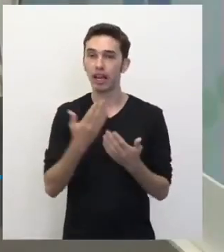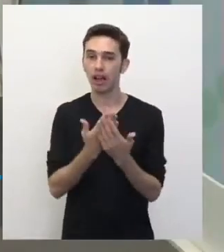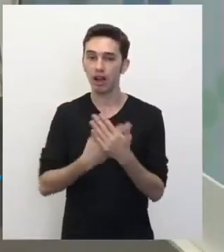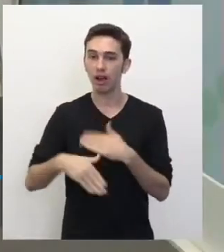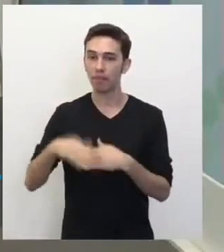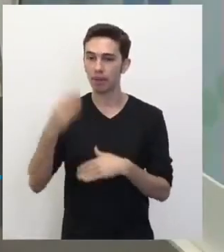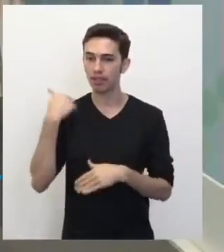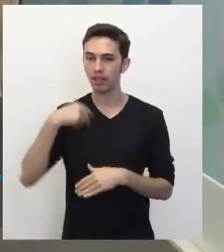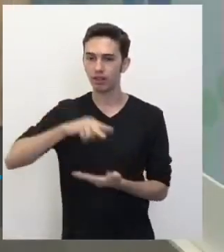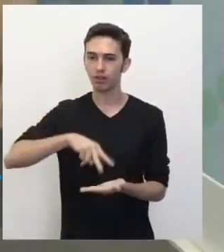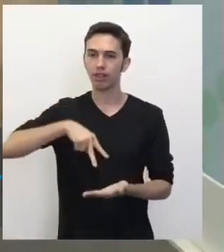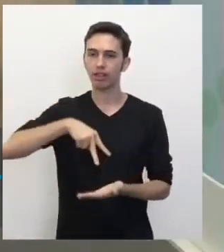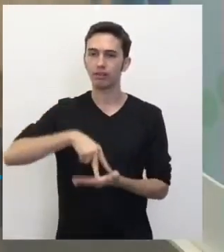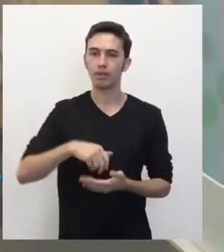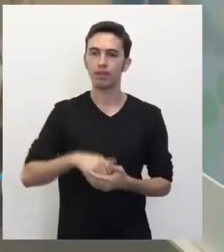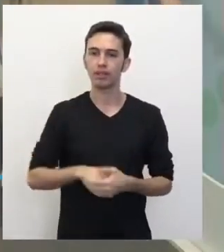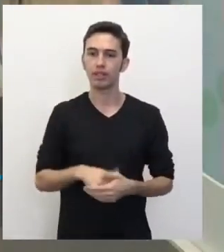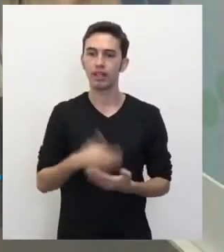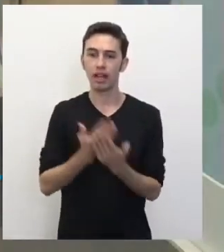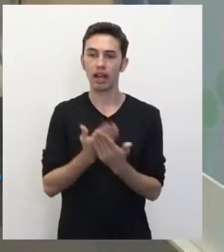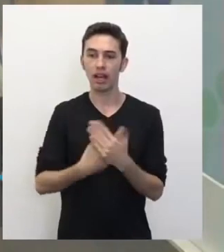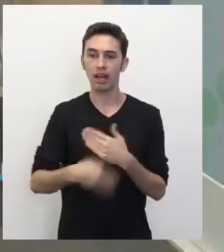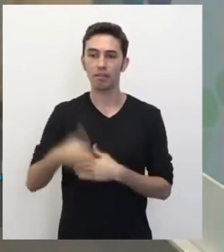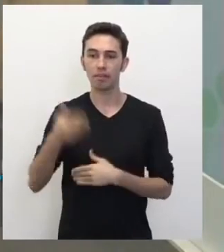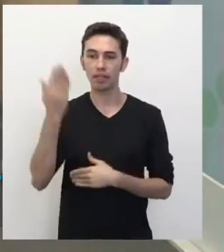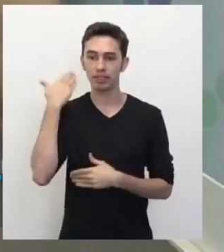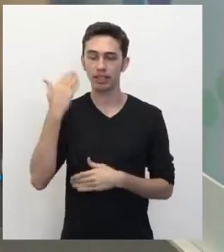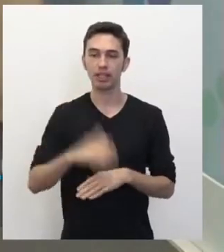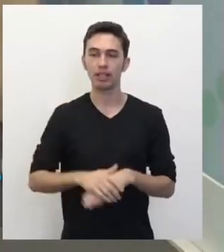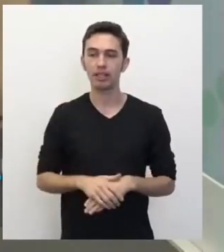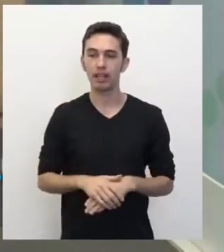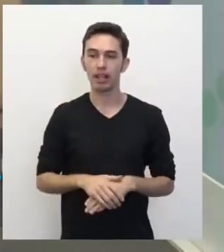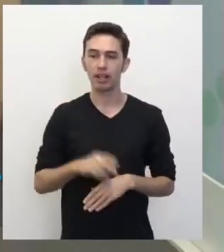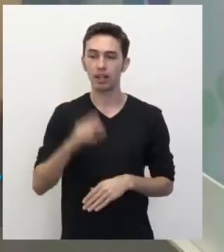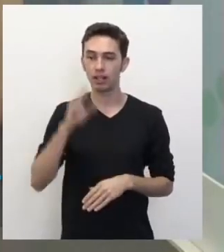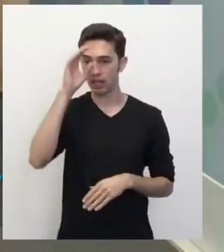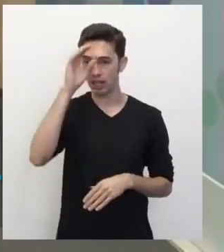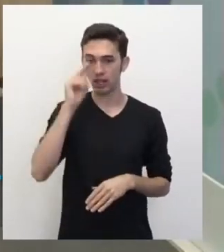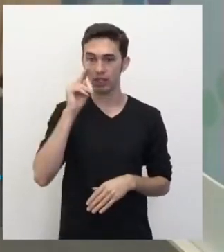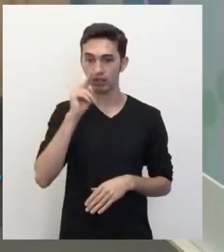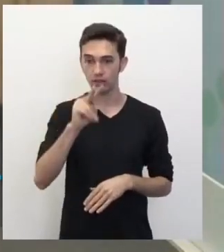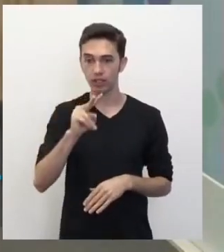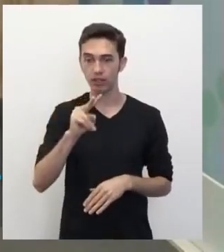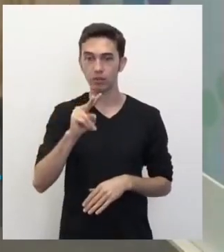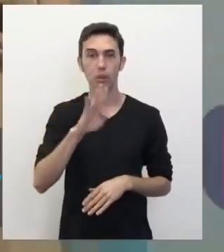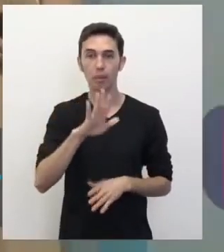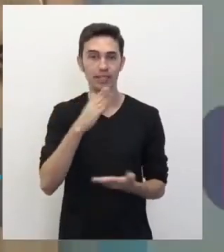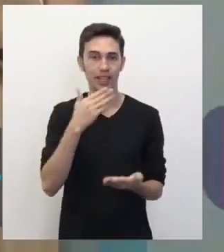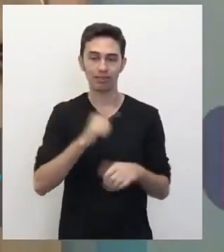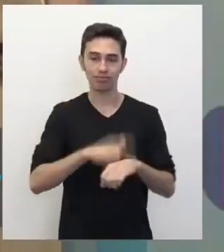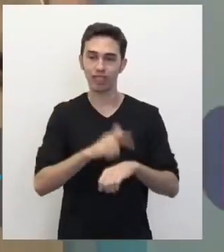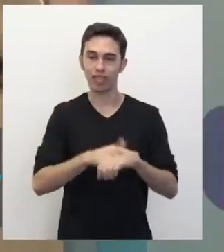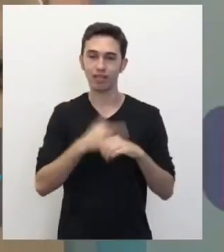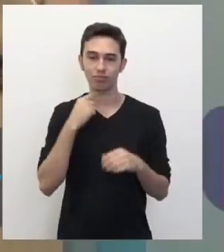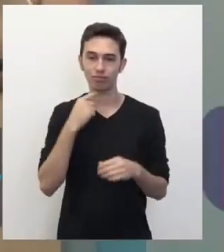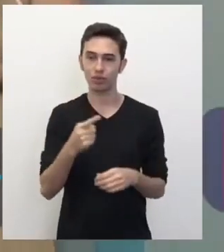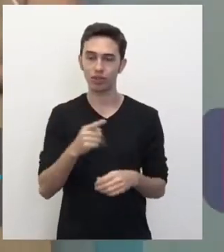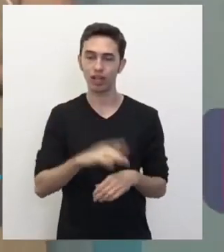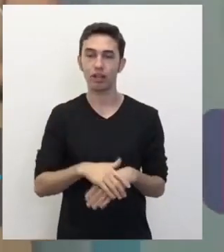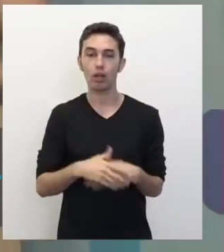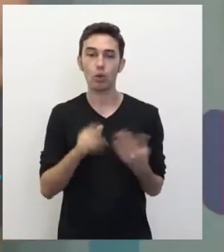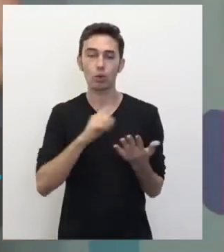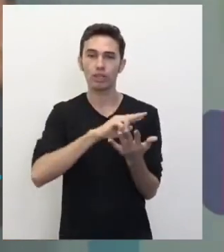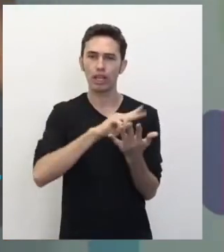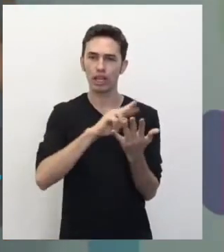levantar aqui. Na aula passada, nós íamos ver, e aí não deu tempo, os elementos aí que compõem